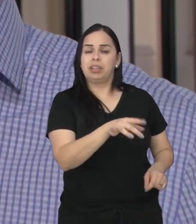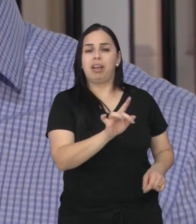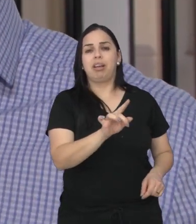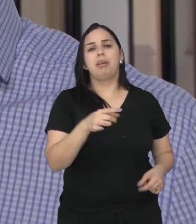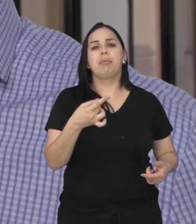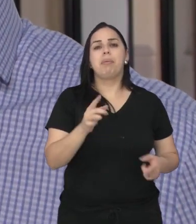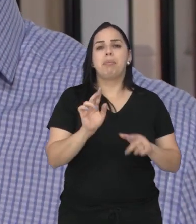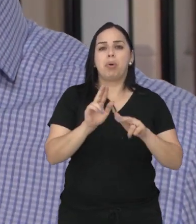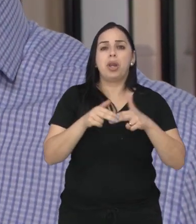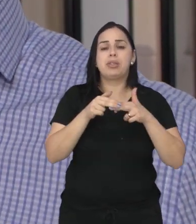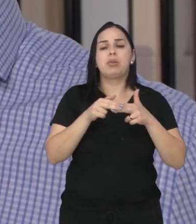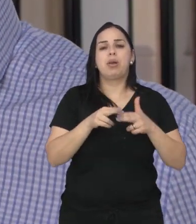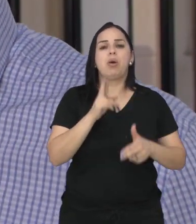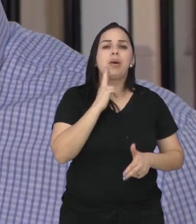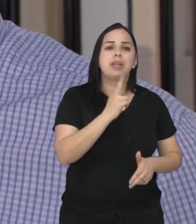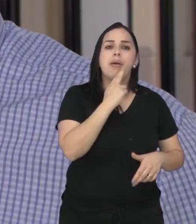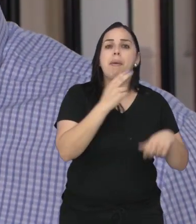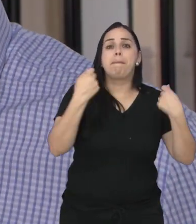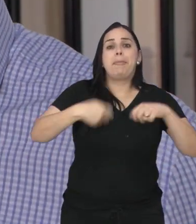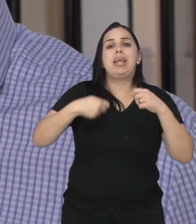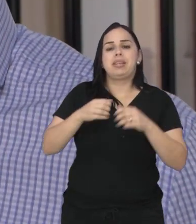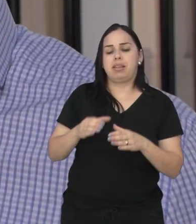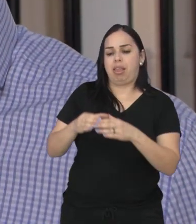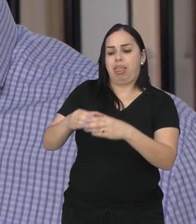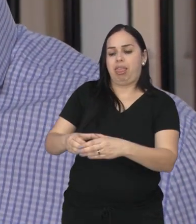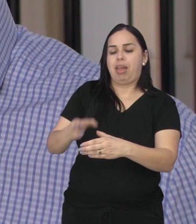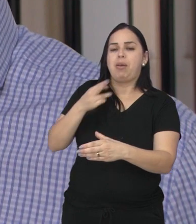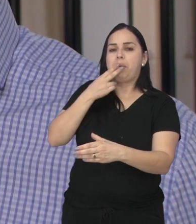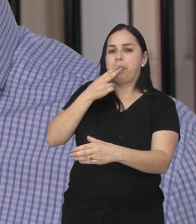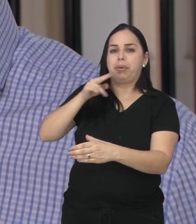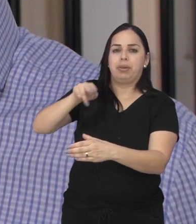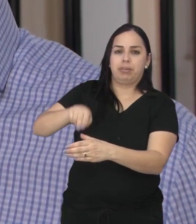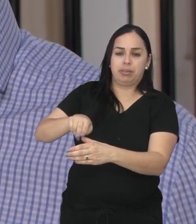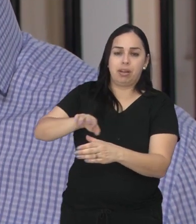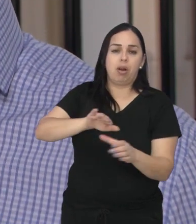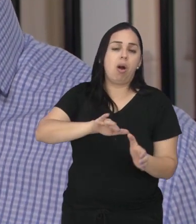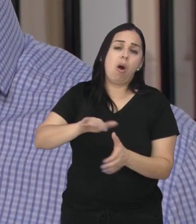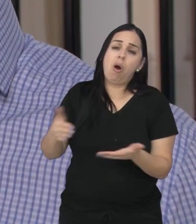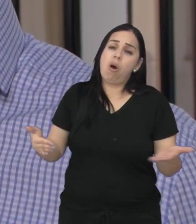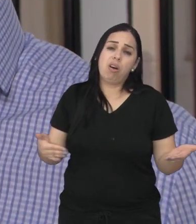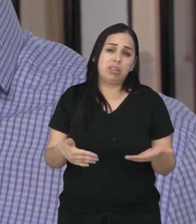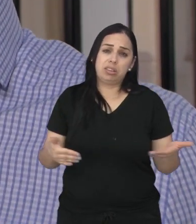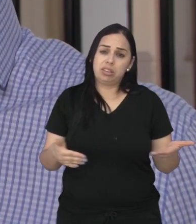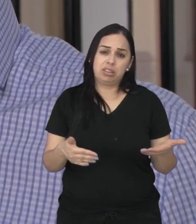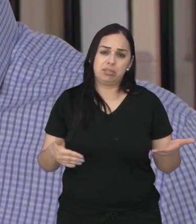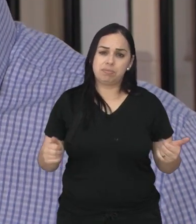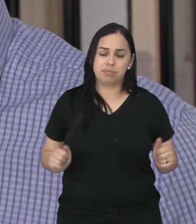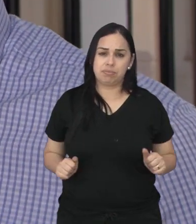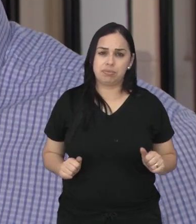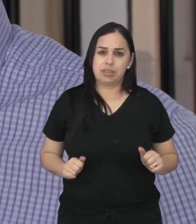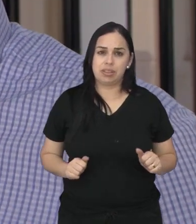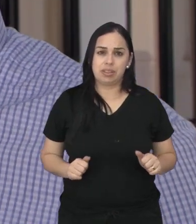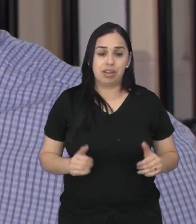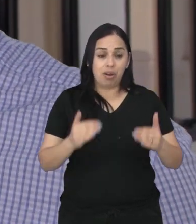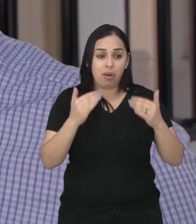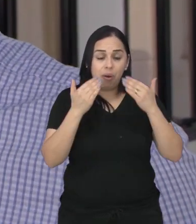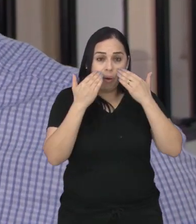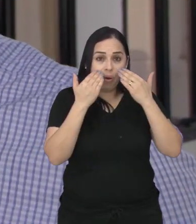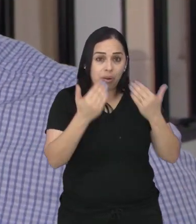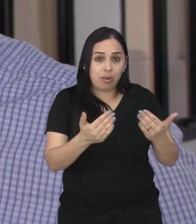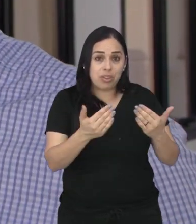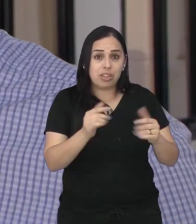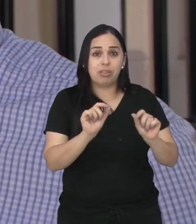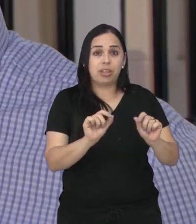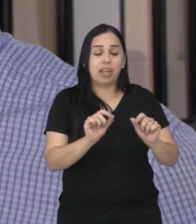de cigarro no chão e por isso obrigava os comerciantes a ter esse cinzeiro em frente aos seus estabelecimentos. Hoje, você colocar um cinzeiro na